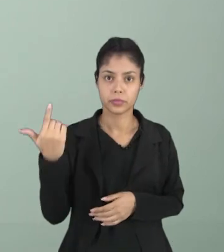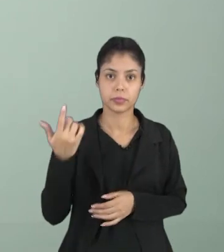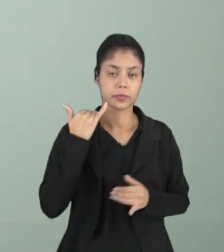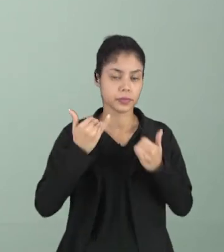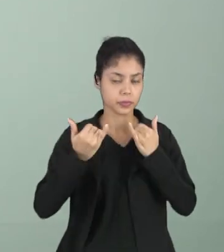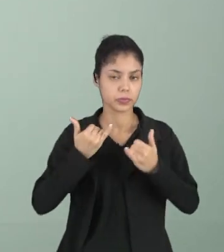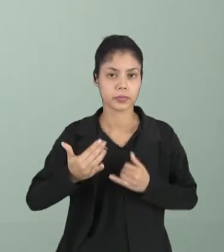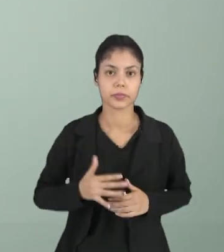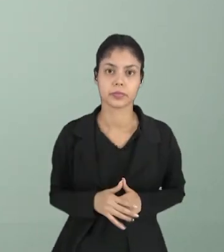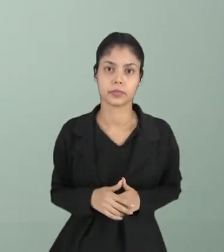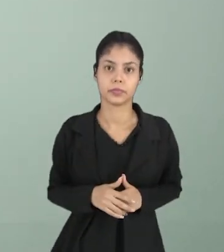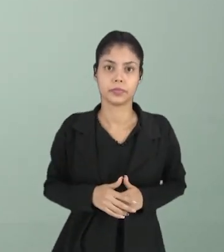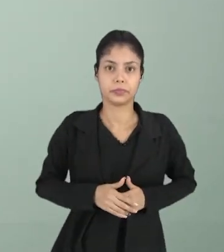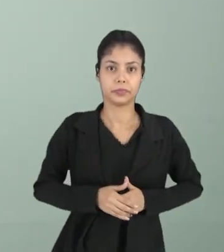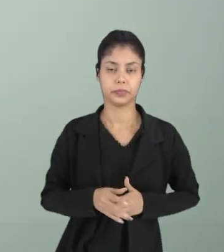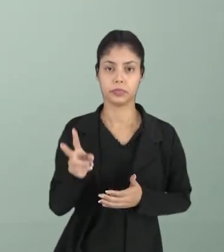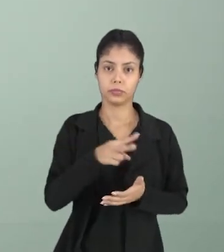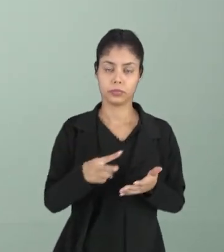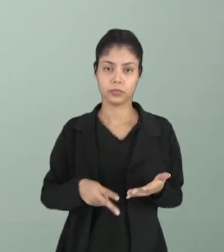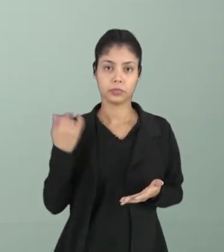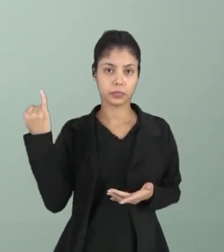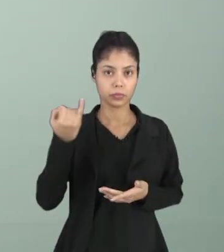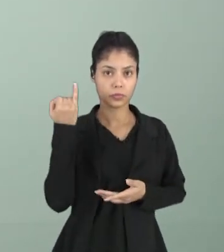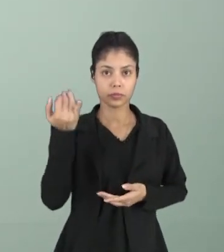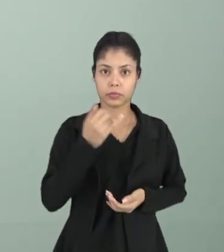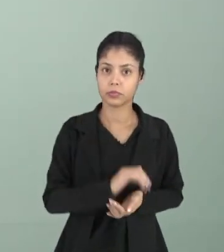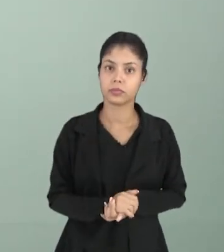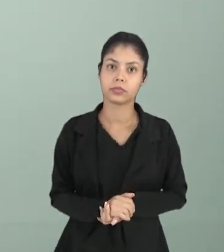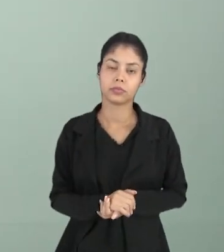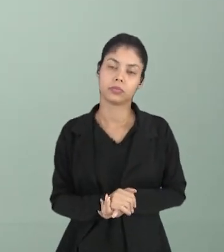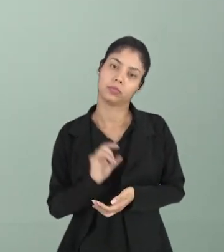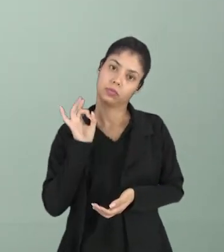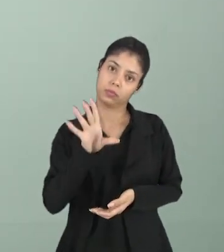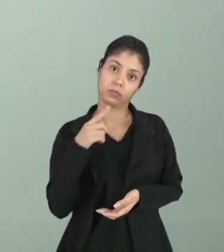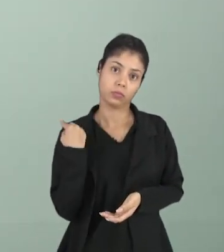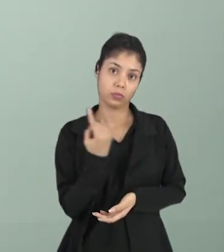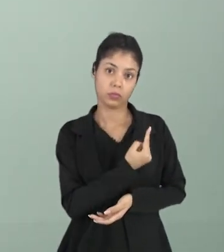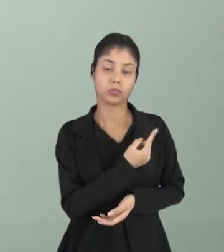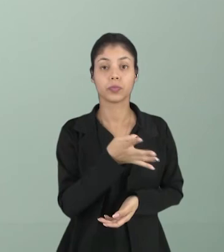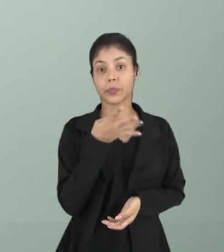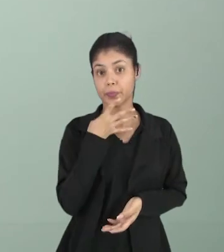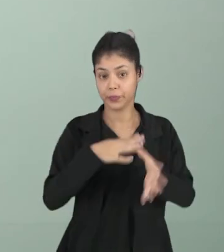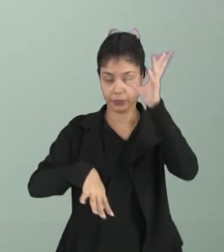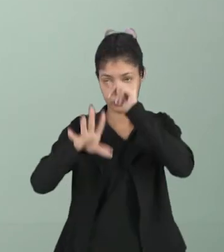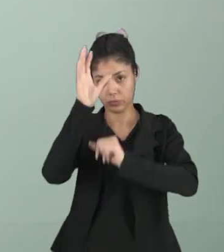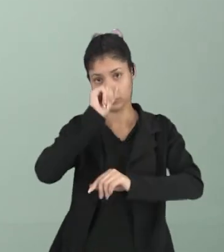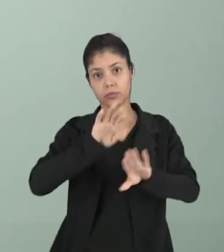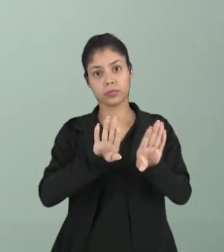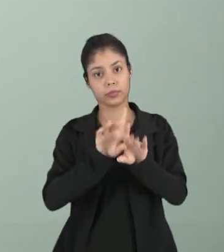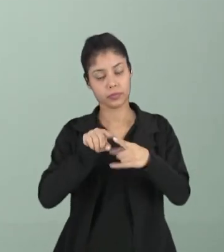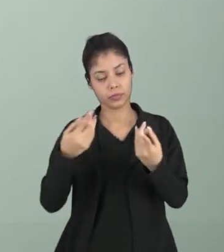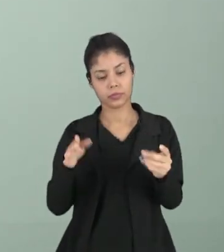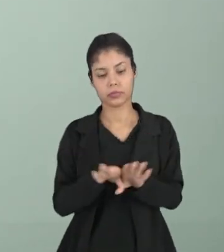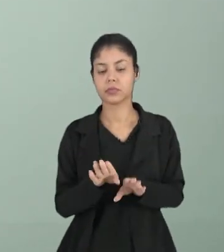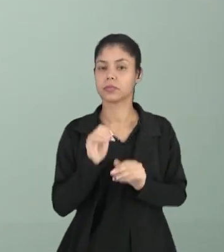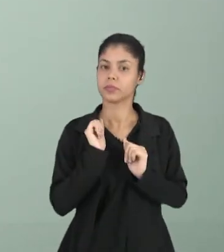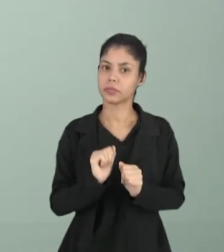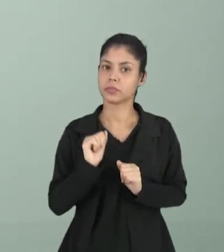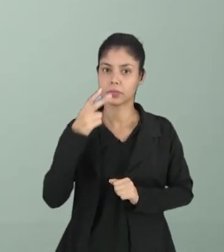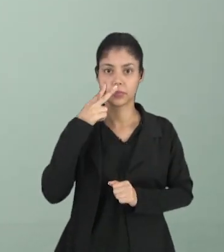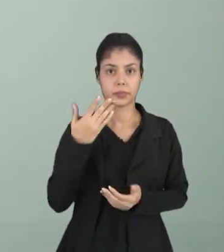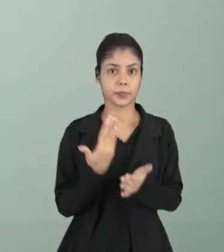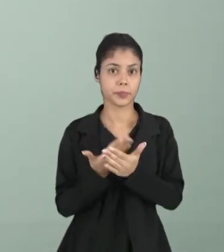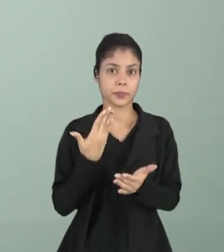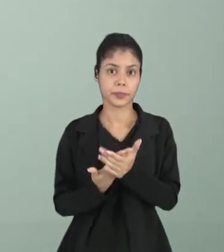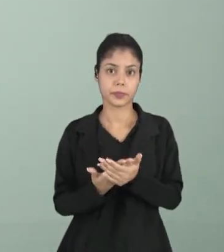outras informações. Então, a leitura ela é de extrema importância não só para conhecimento, mas também, como nós podemos ver nessa